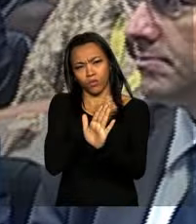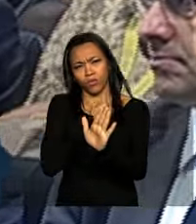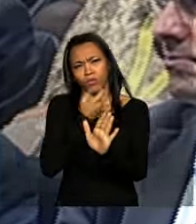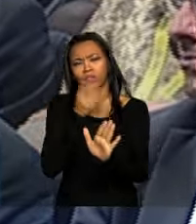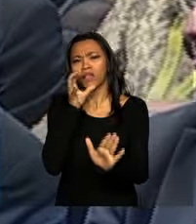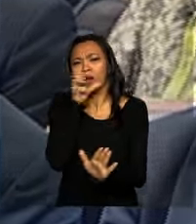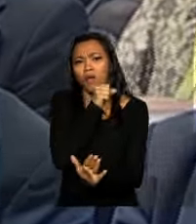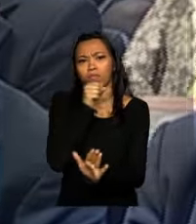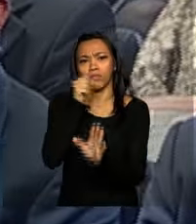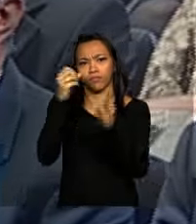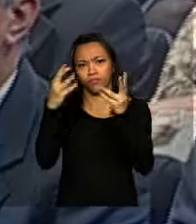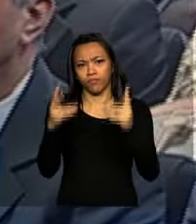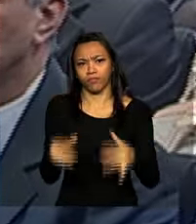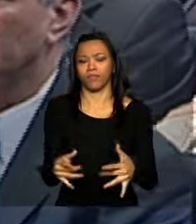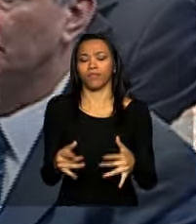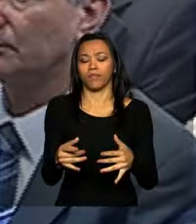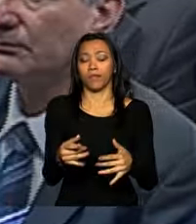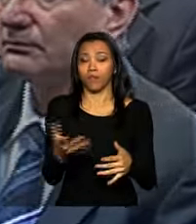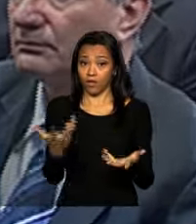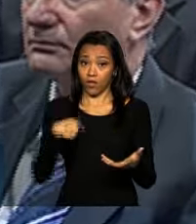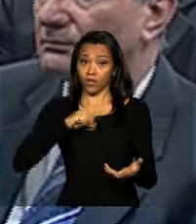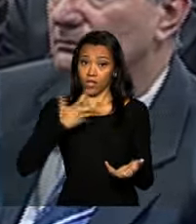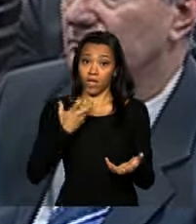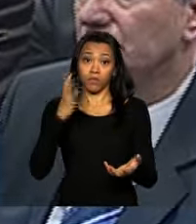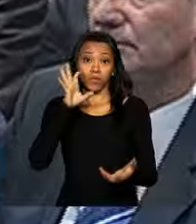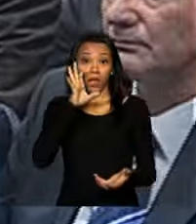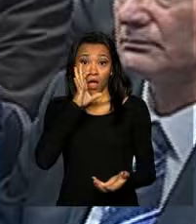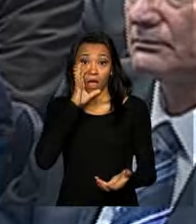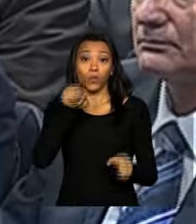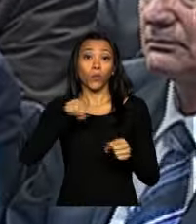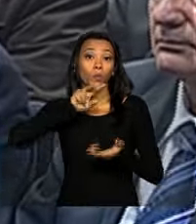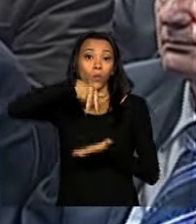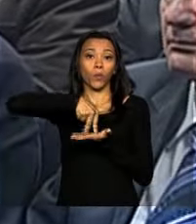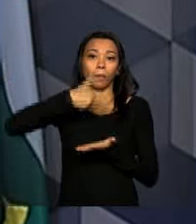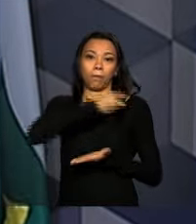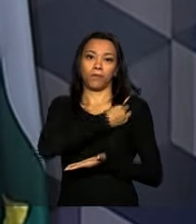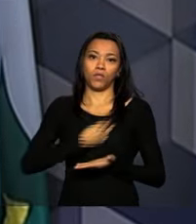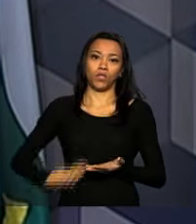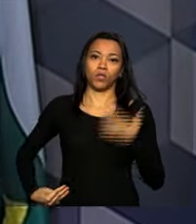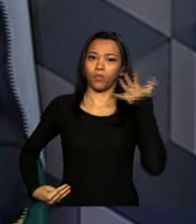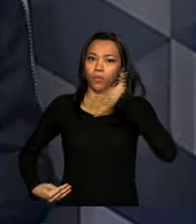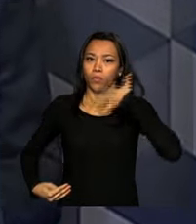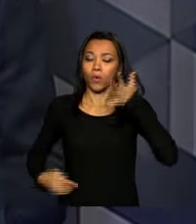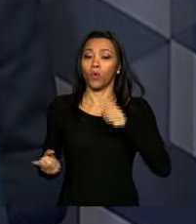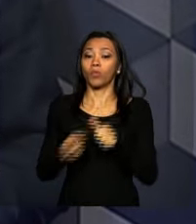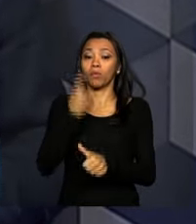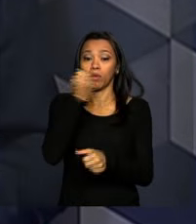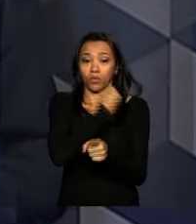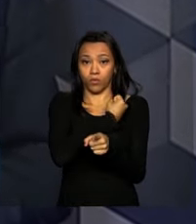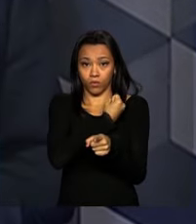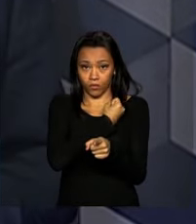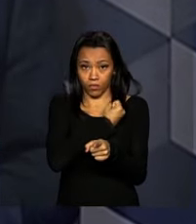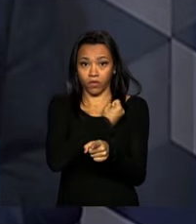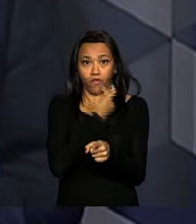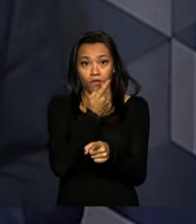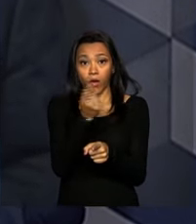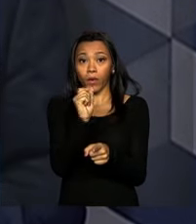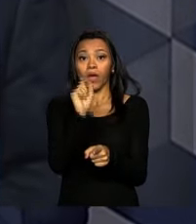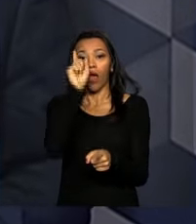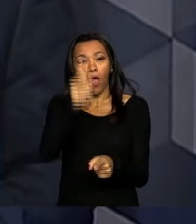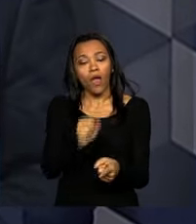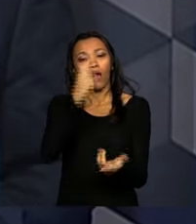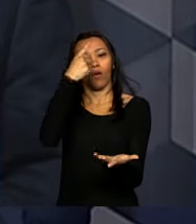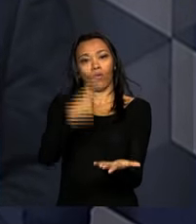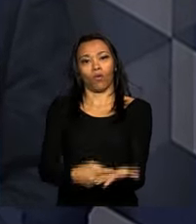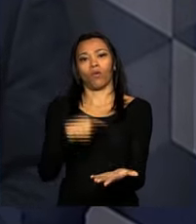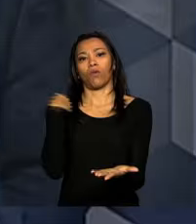porque nós queremos aqui também ouvir os ministros. O primeiro número que eu mostro nessa tela é o nosso compromisso.